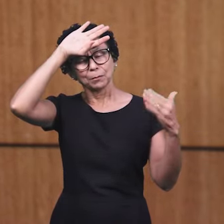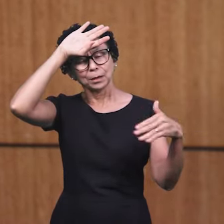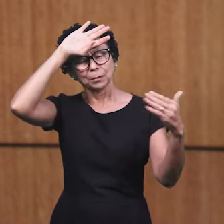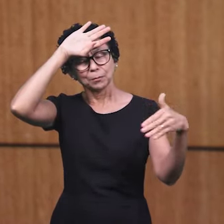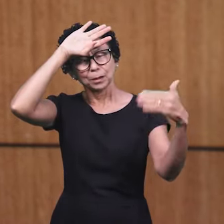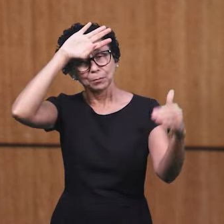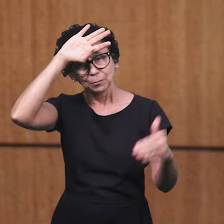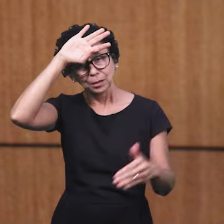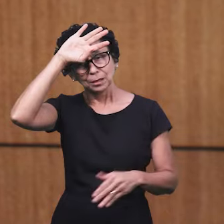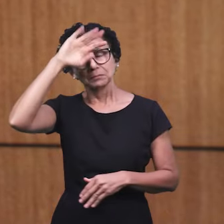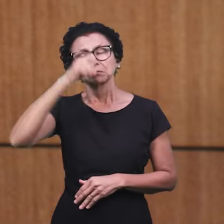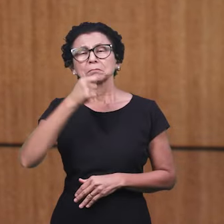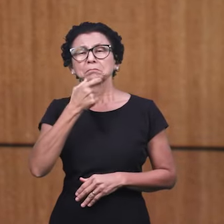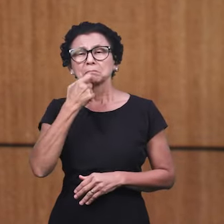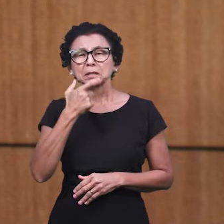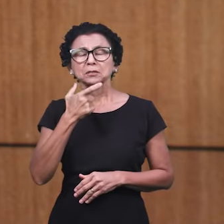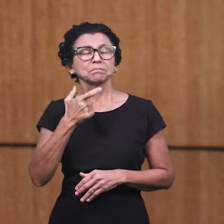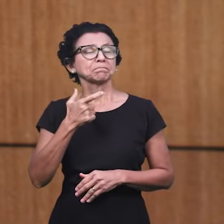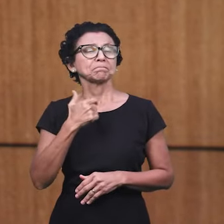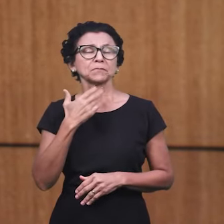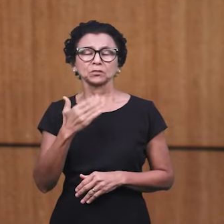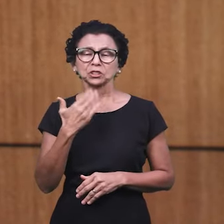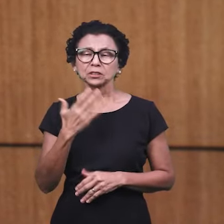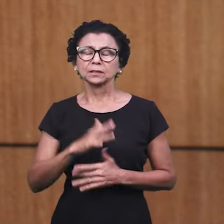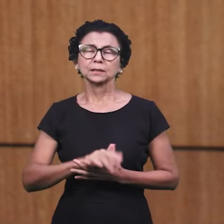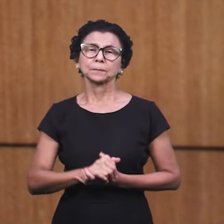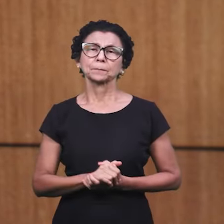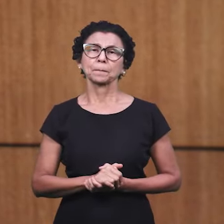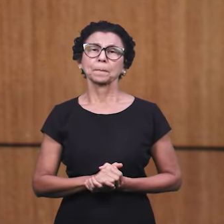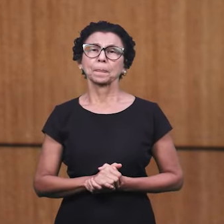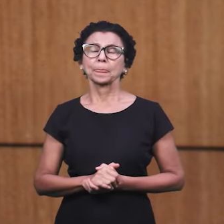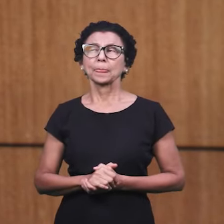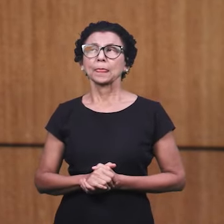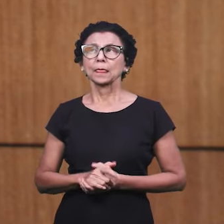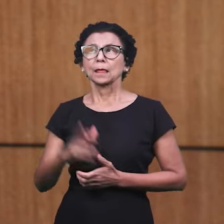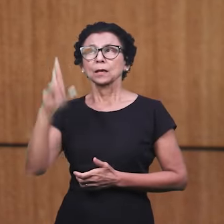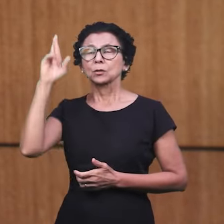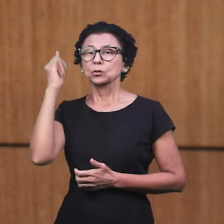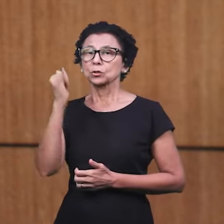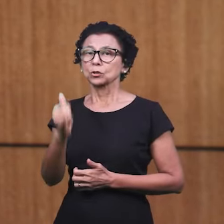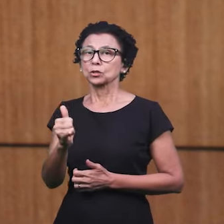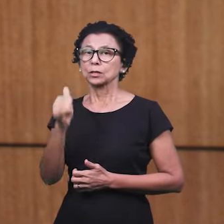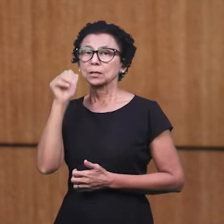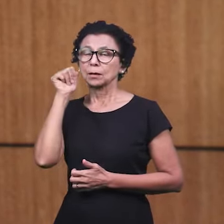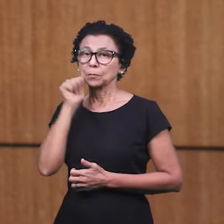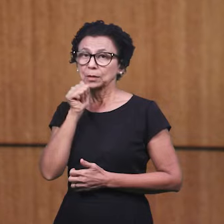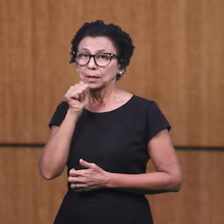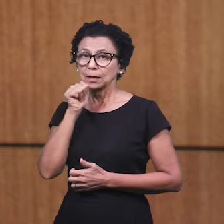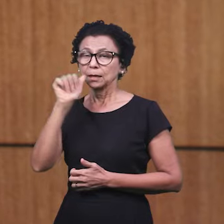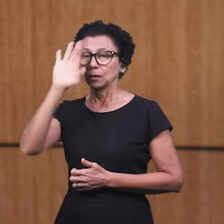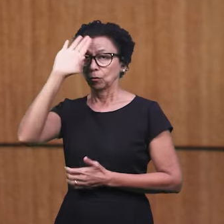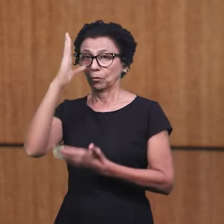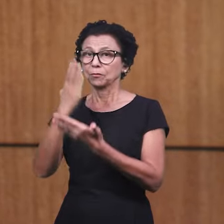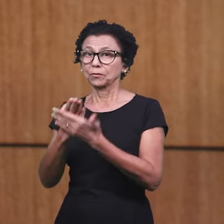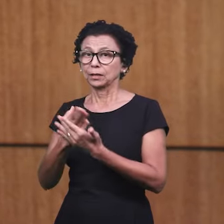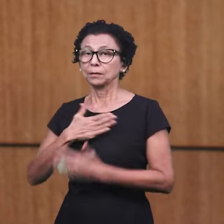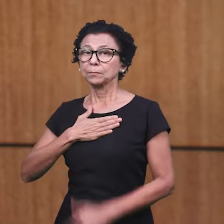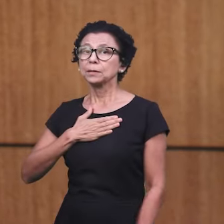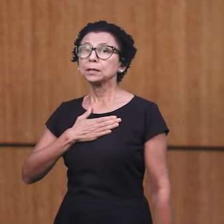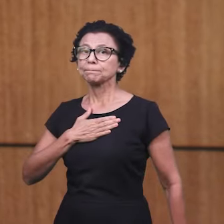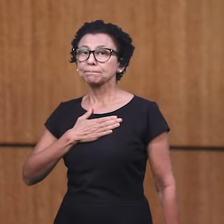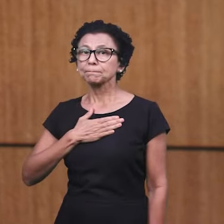medicamentos. O Senhor Deus revela para essa senhora confiar no Senhor, pois o seu filho será curado e esse sinal